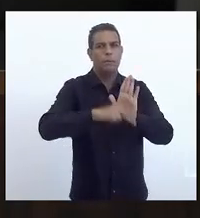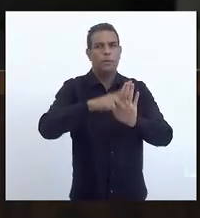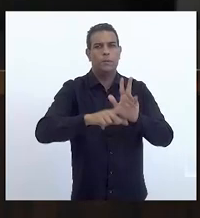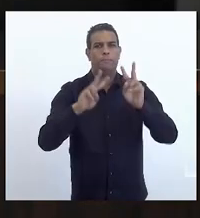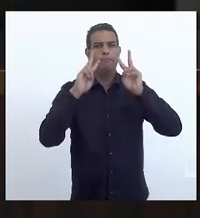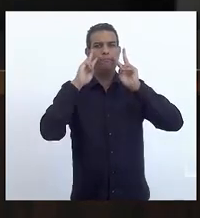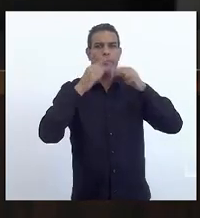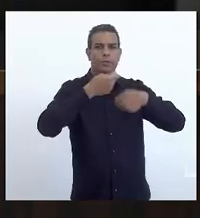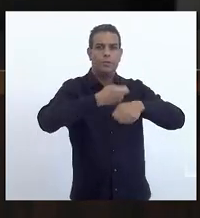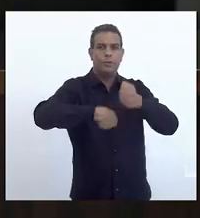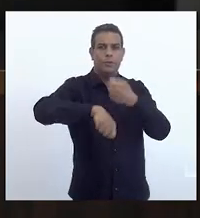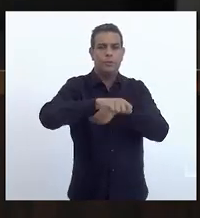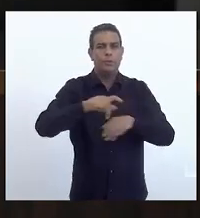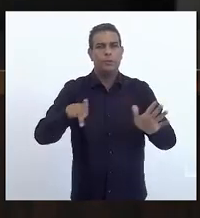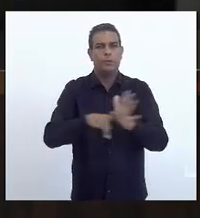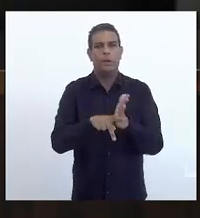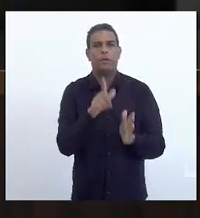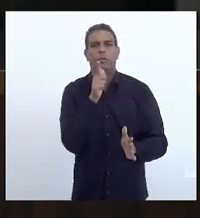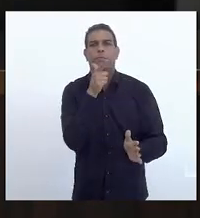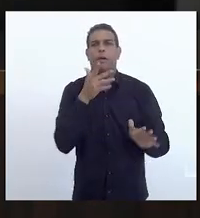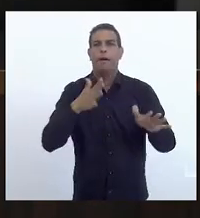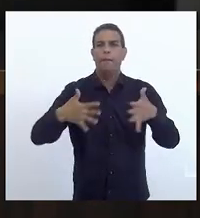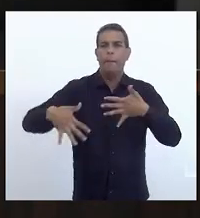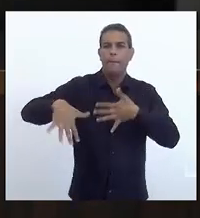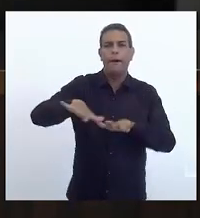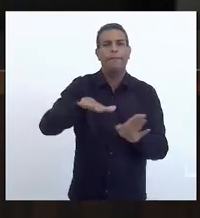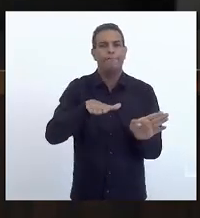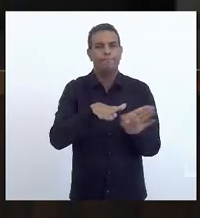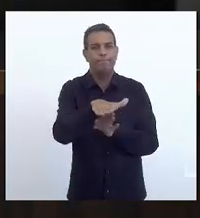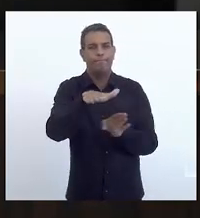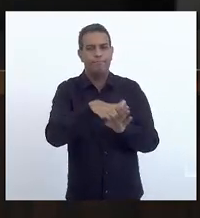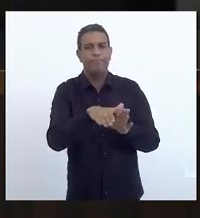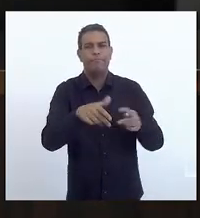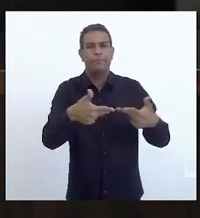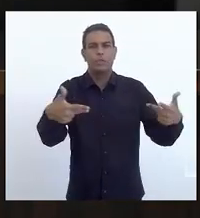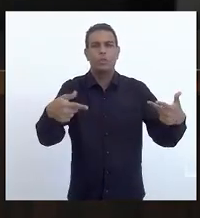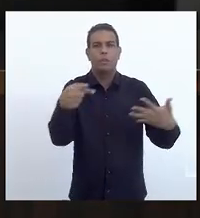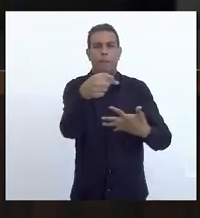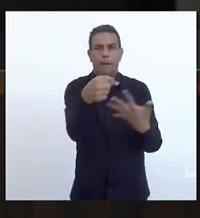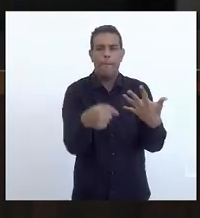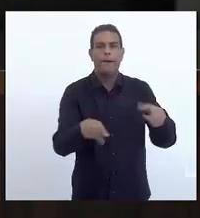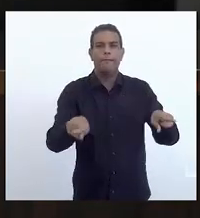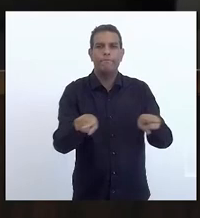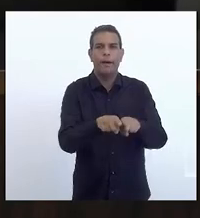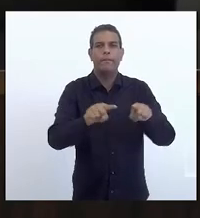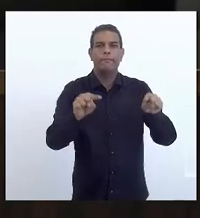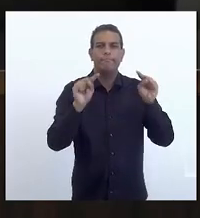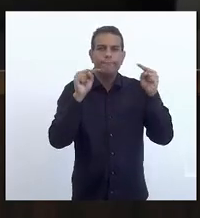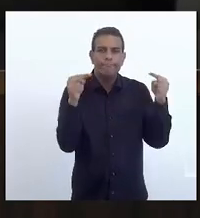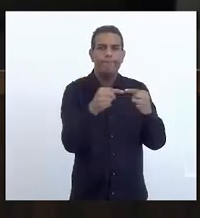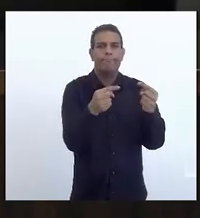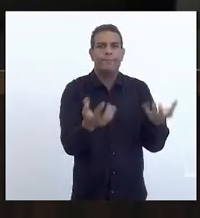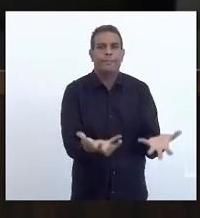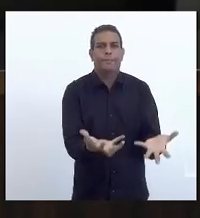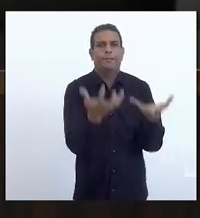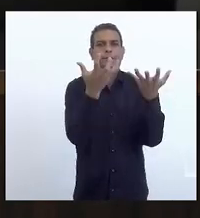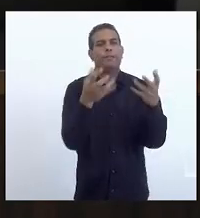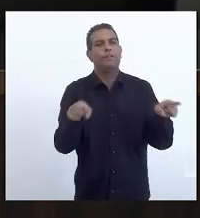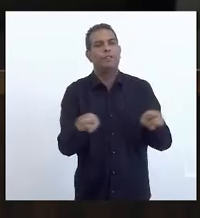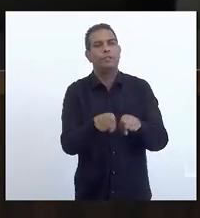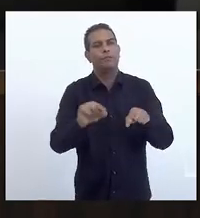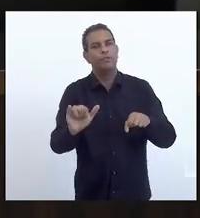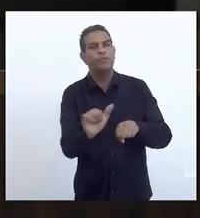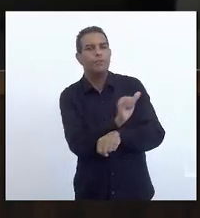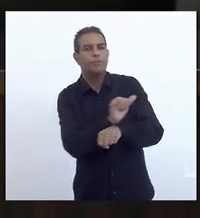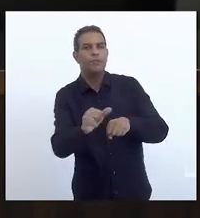Economia do Mar no Estado do Rio de Janeiro, que visa orientar as atividades econômicas nela inserida, objetivando a sua utilização como